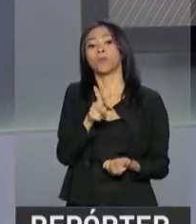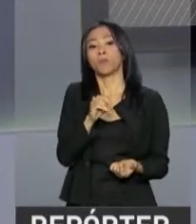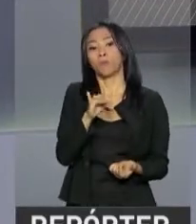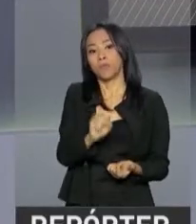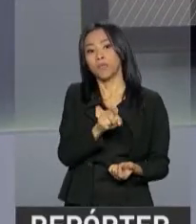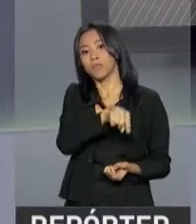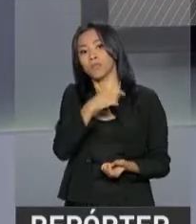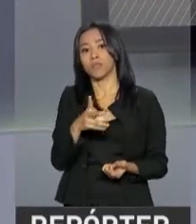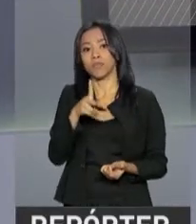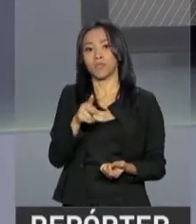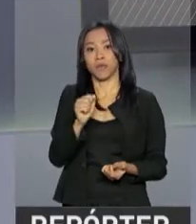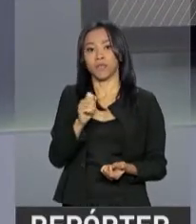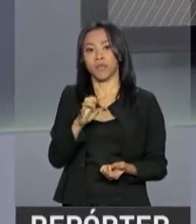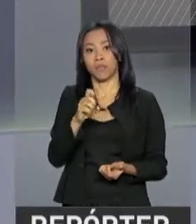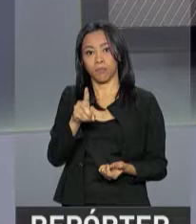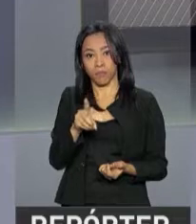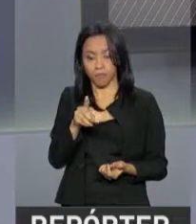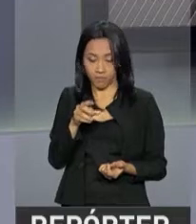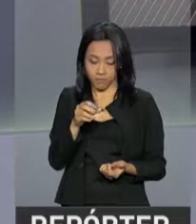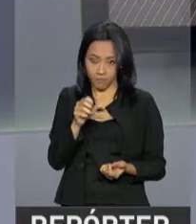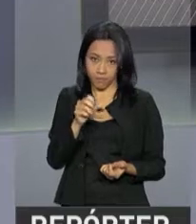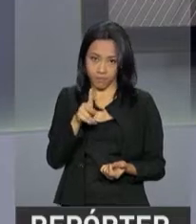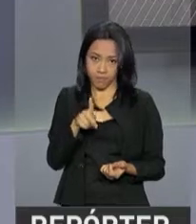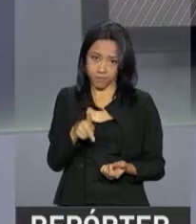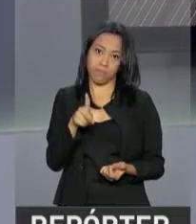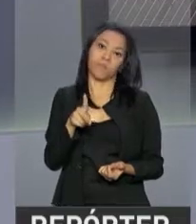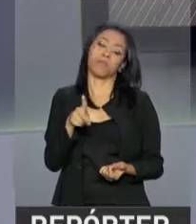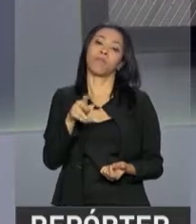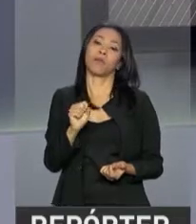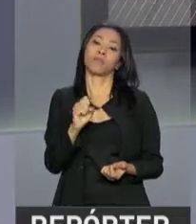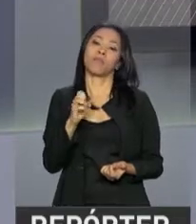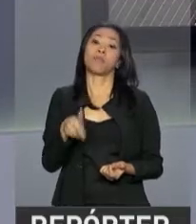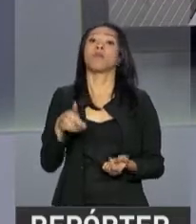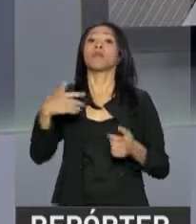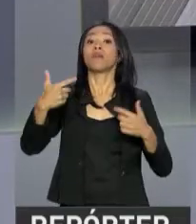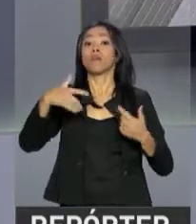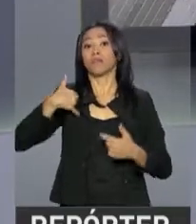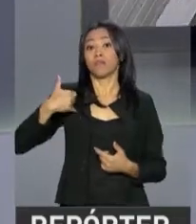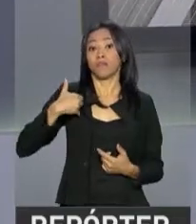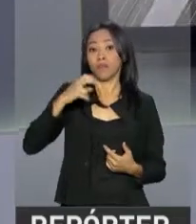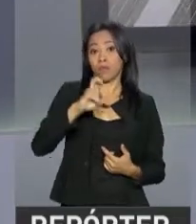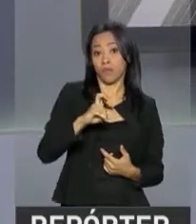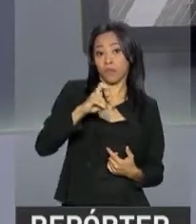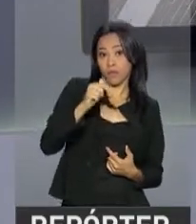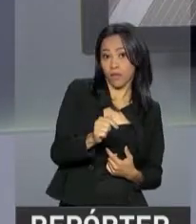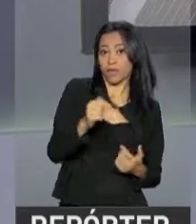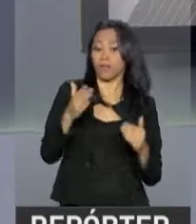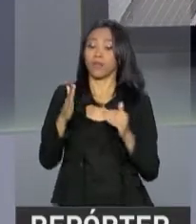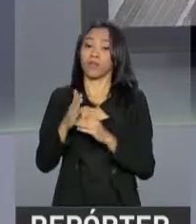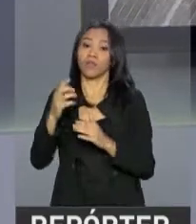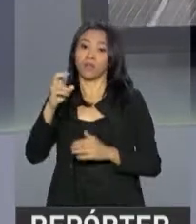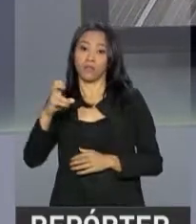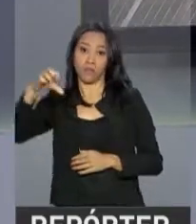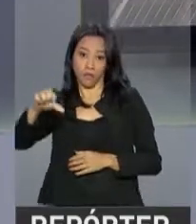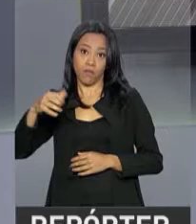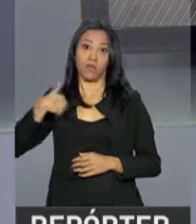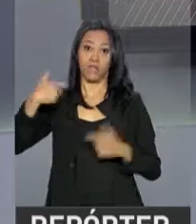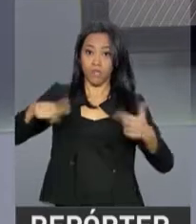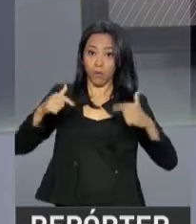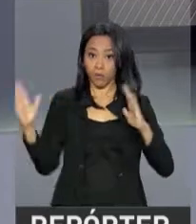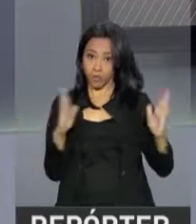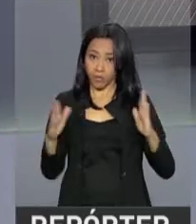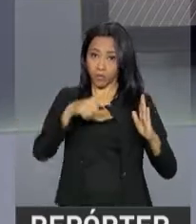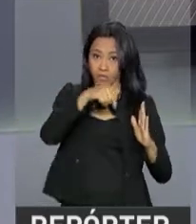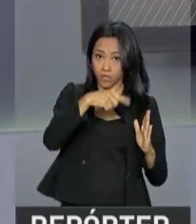57 e 59 anos e trabalhou entre 1981 e 1988 já pode sacar o dinheiro